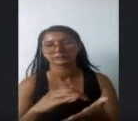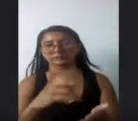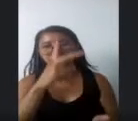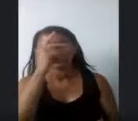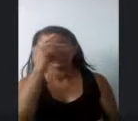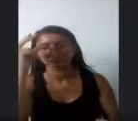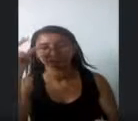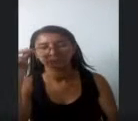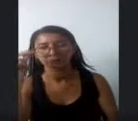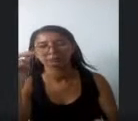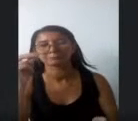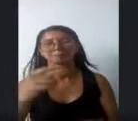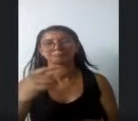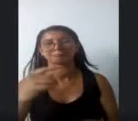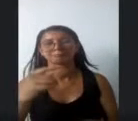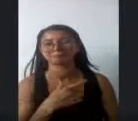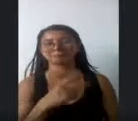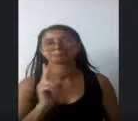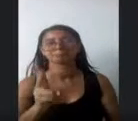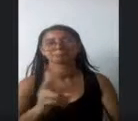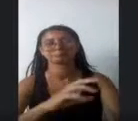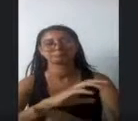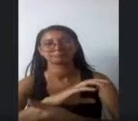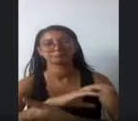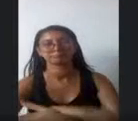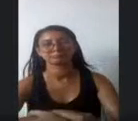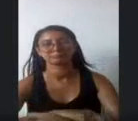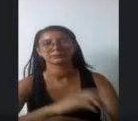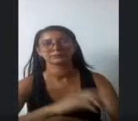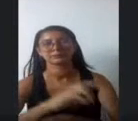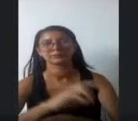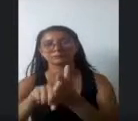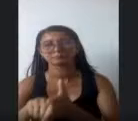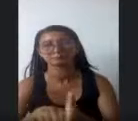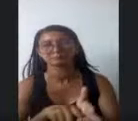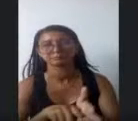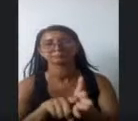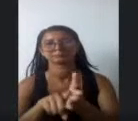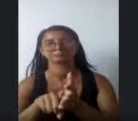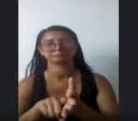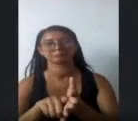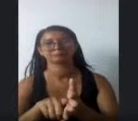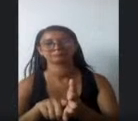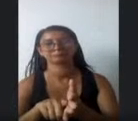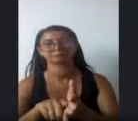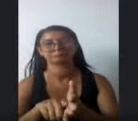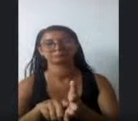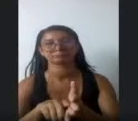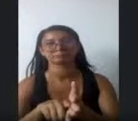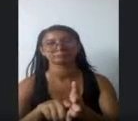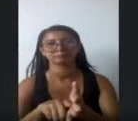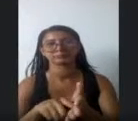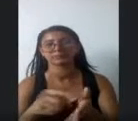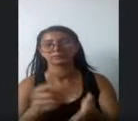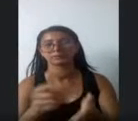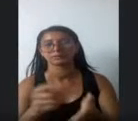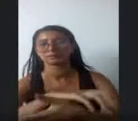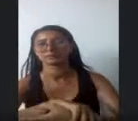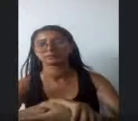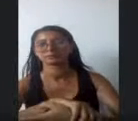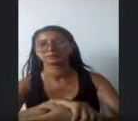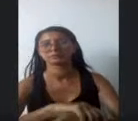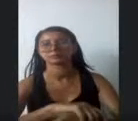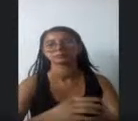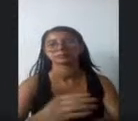sempre foram parceiros nossos em nossas pesquisas, disponibilizando profissionais, disponibilizando